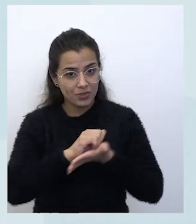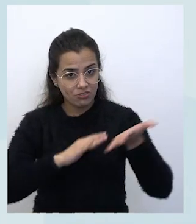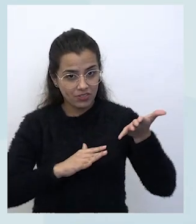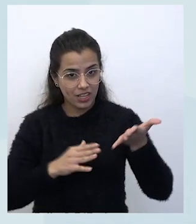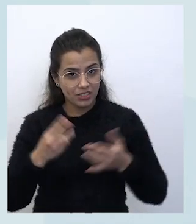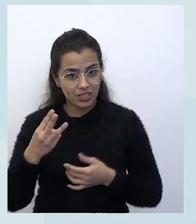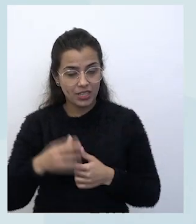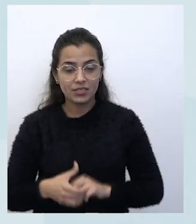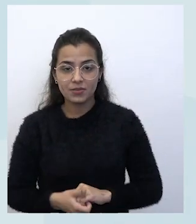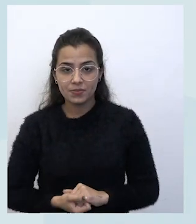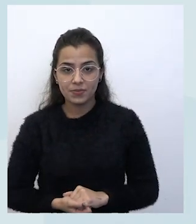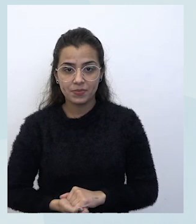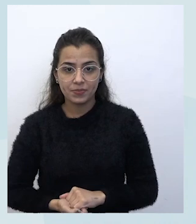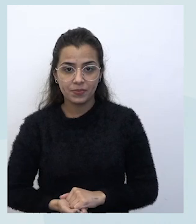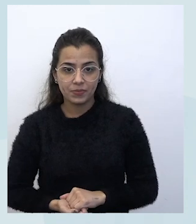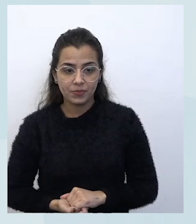A próxima.